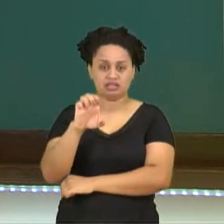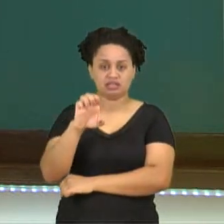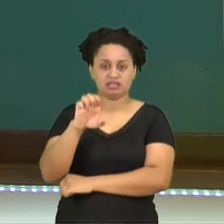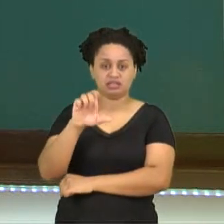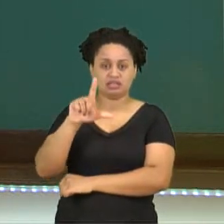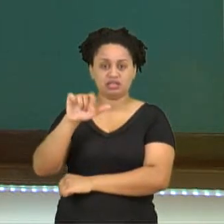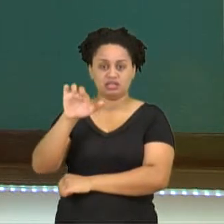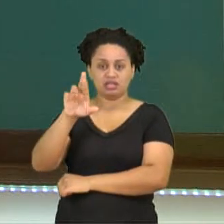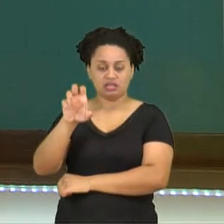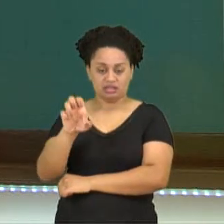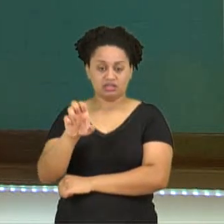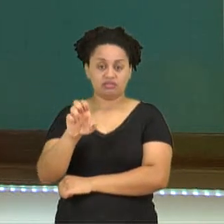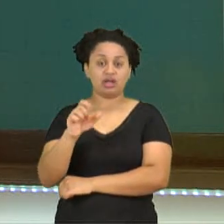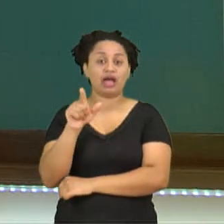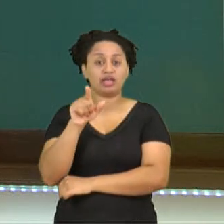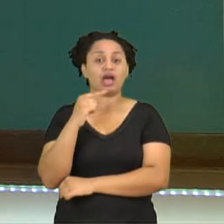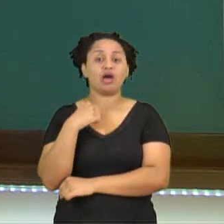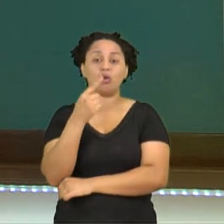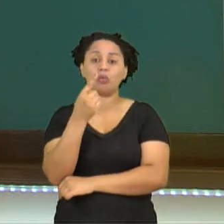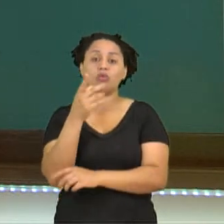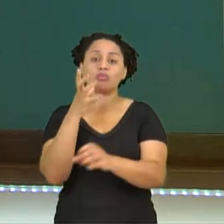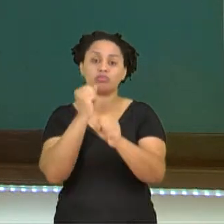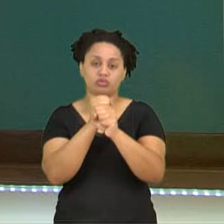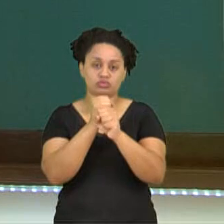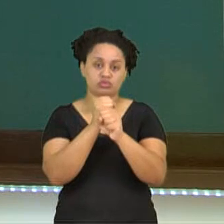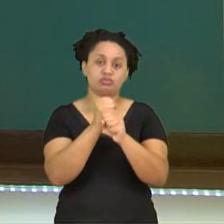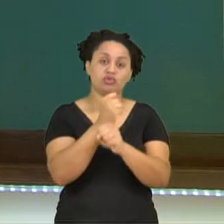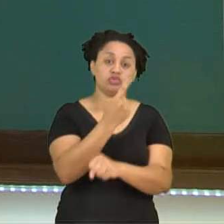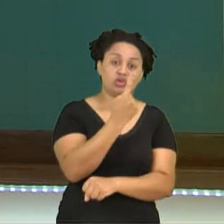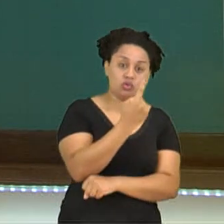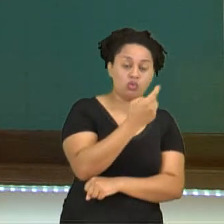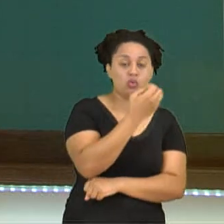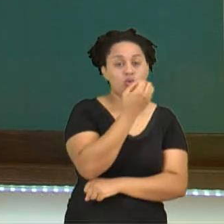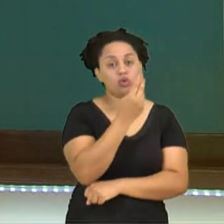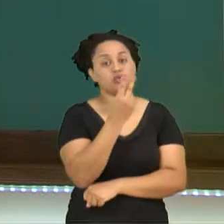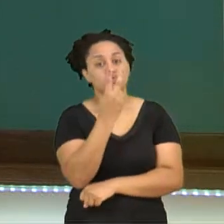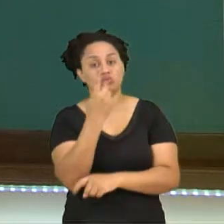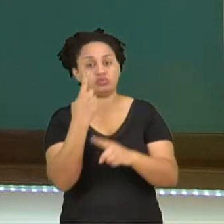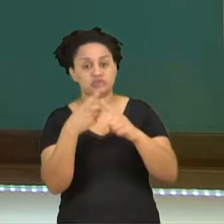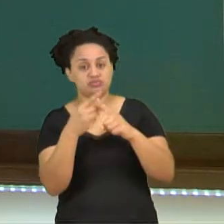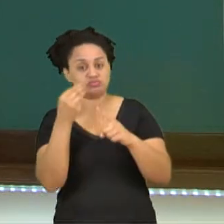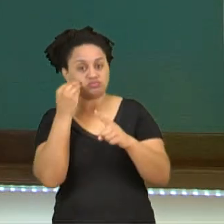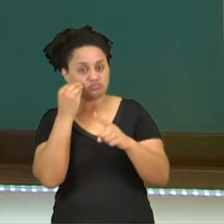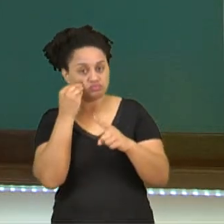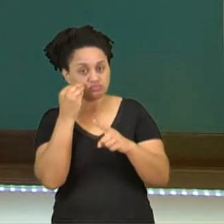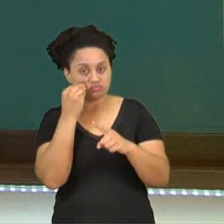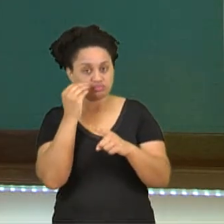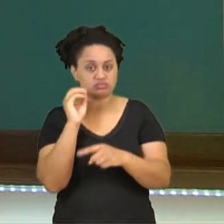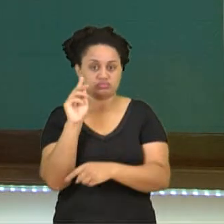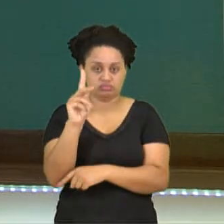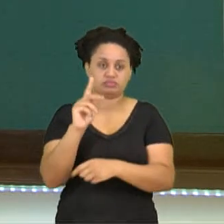vai valer 1 ponto. Pode ter 2 lances livres ou 3 lances livres também, ok?